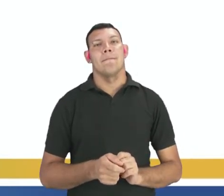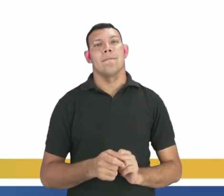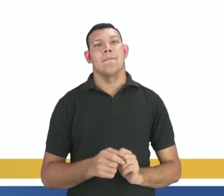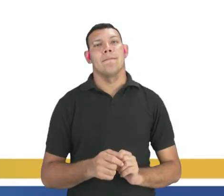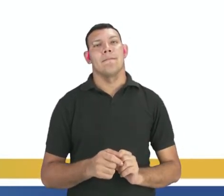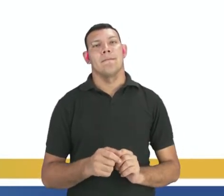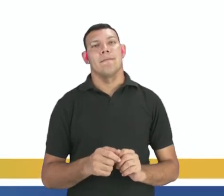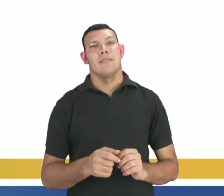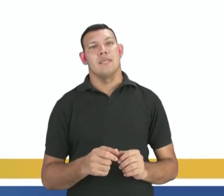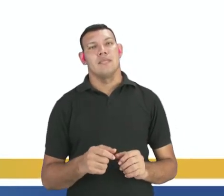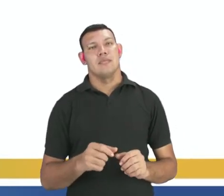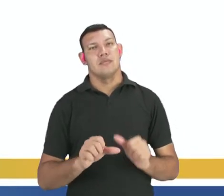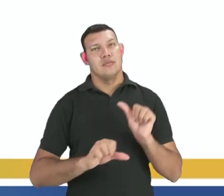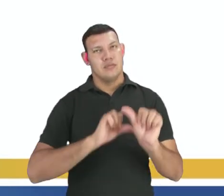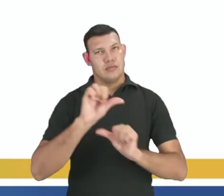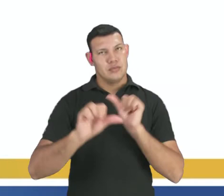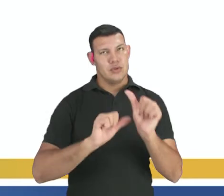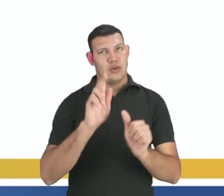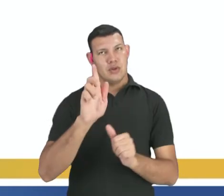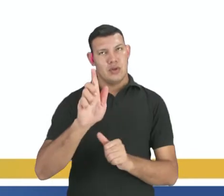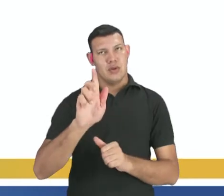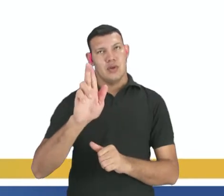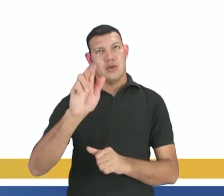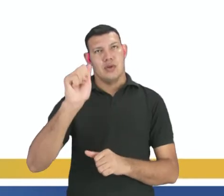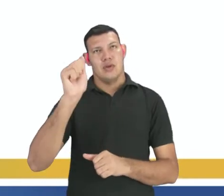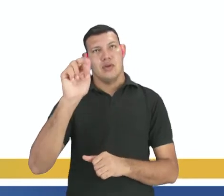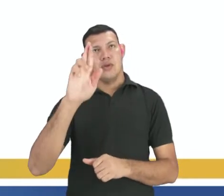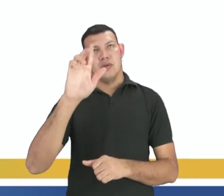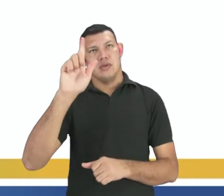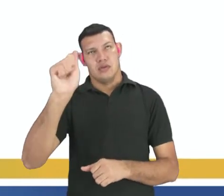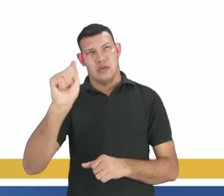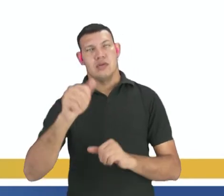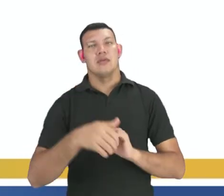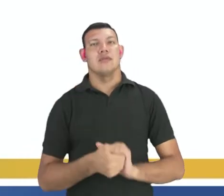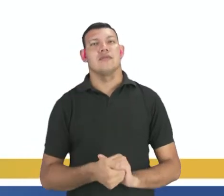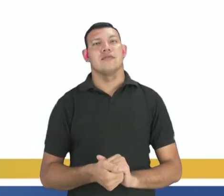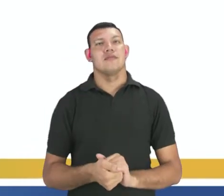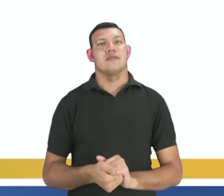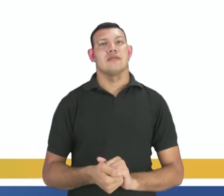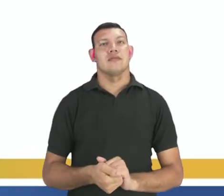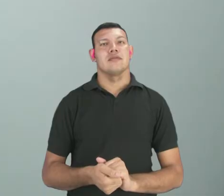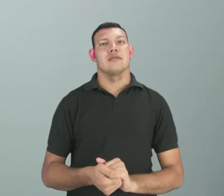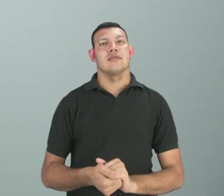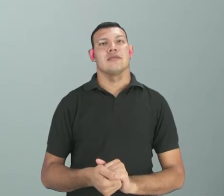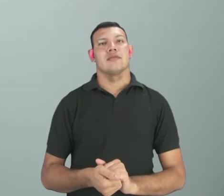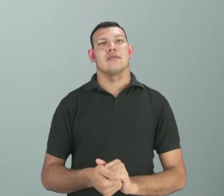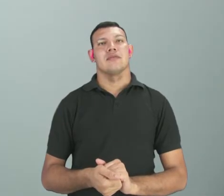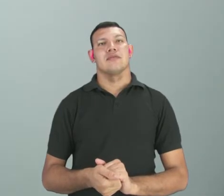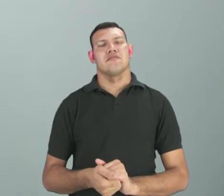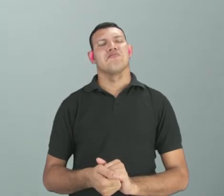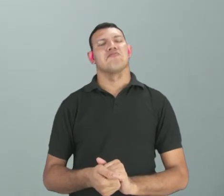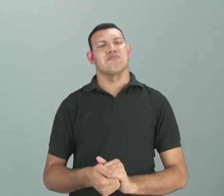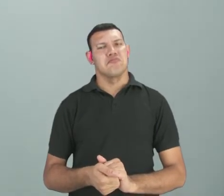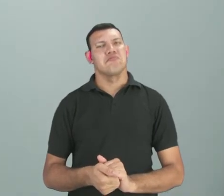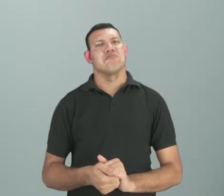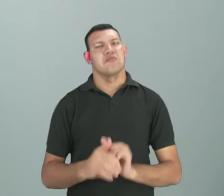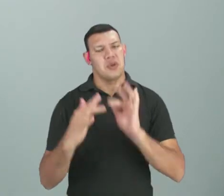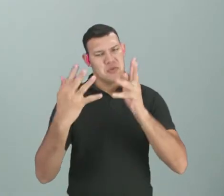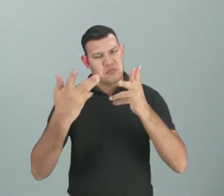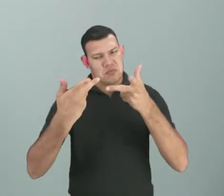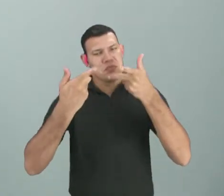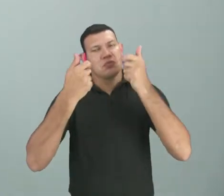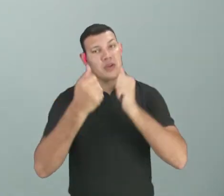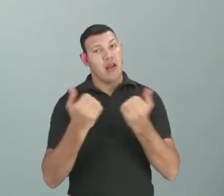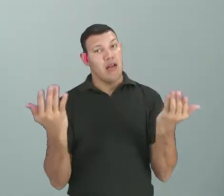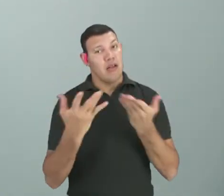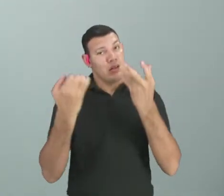que é esse da foto acima. Rodolfo é um monstro quando o assunto passagem de guarda, né? Então vamos entender melhor.